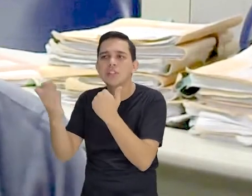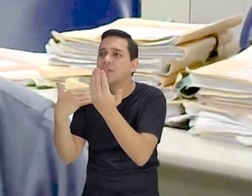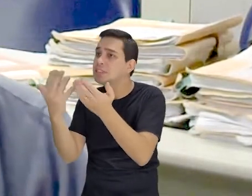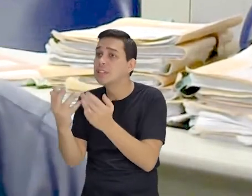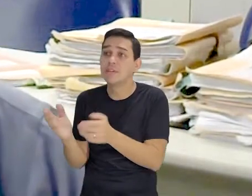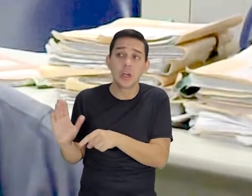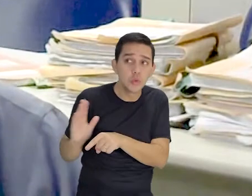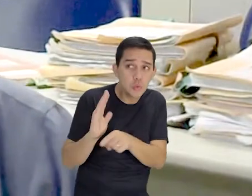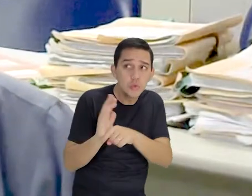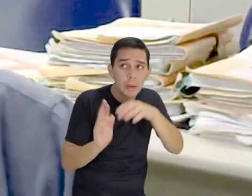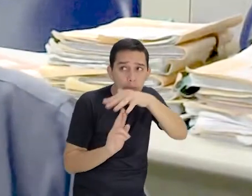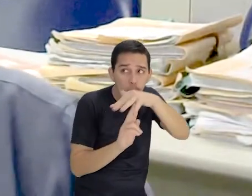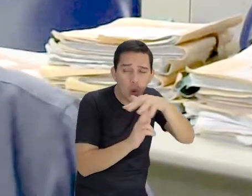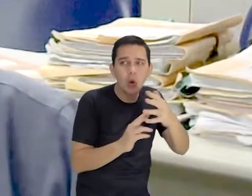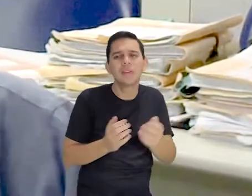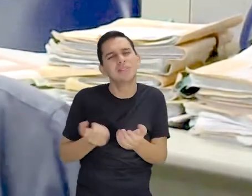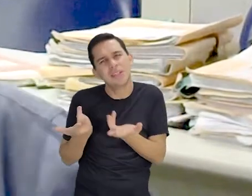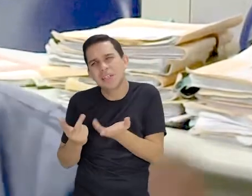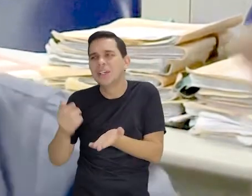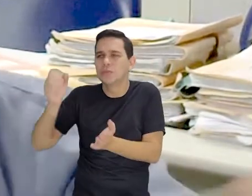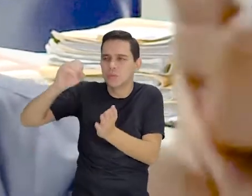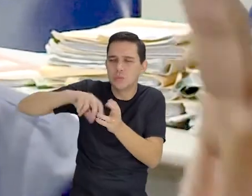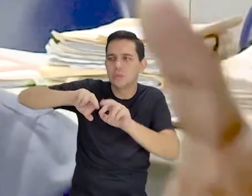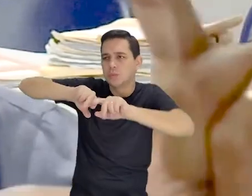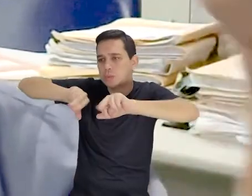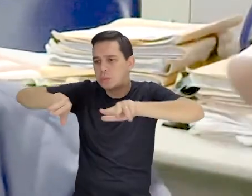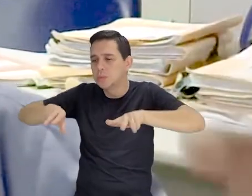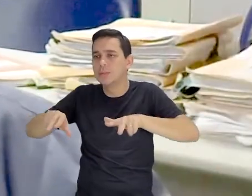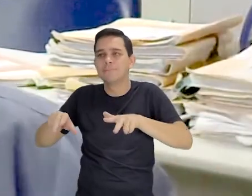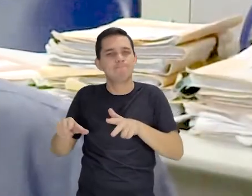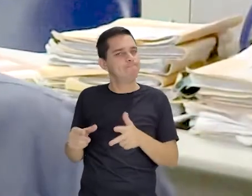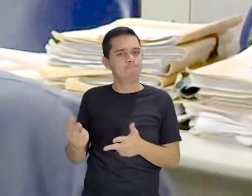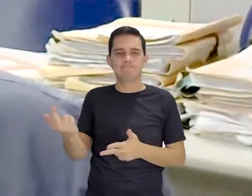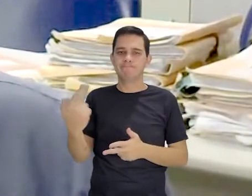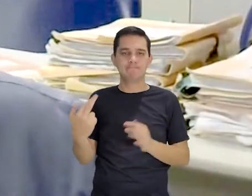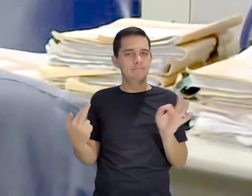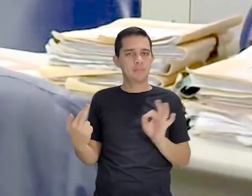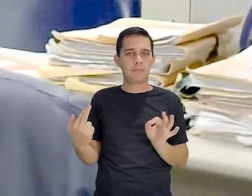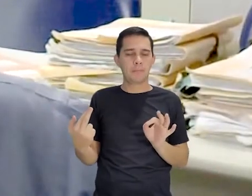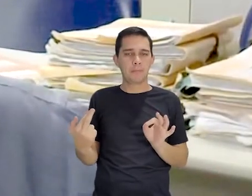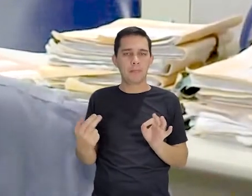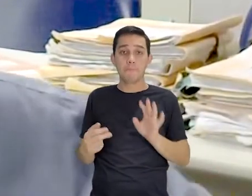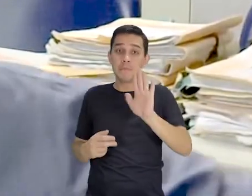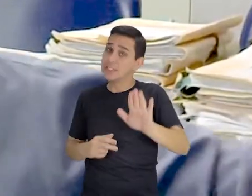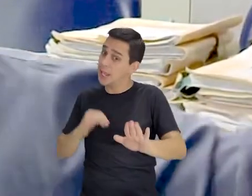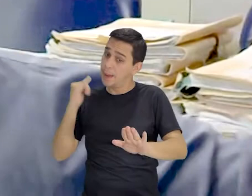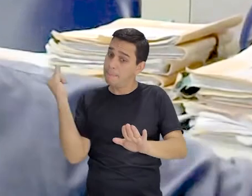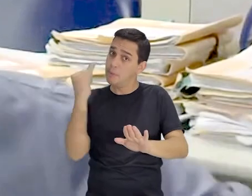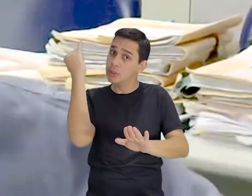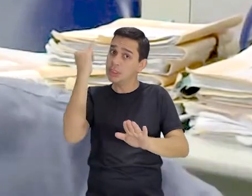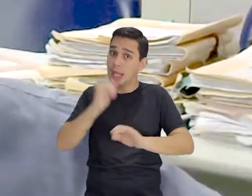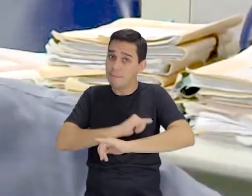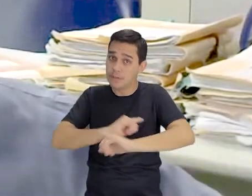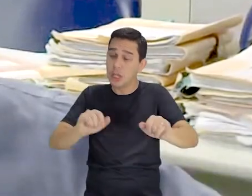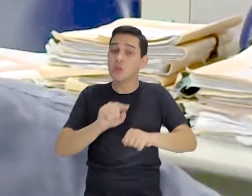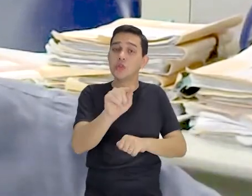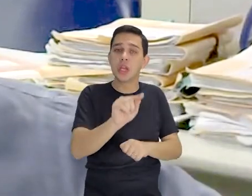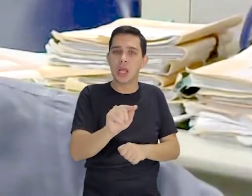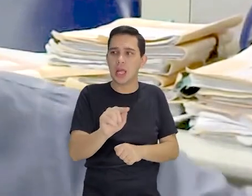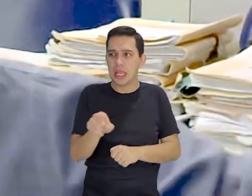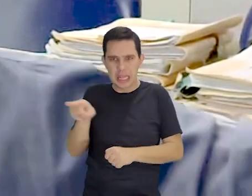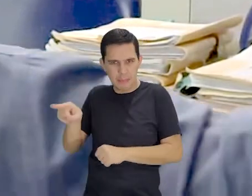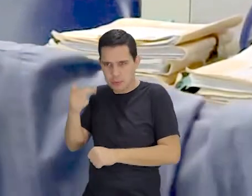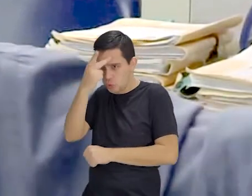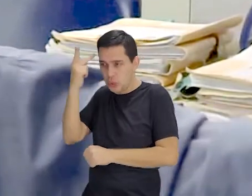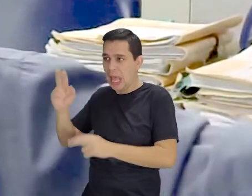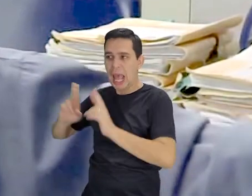instalação dos abrigos nos pontos de ônibus da cidade. O interessante, o que é bom frisar, é que a denúncia mencionava precariedade dos pontos